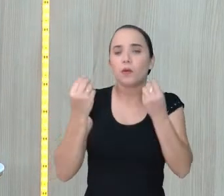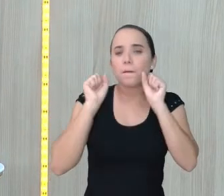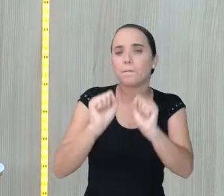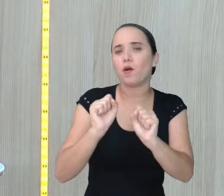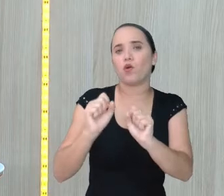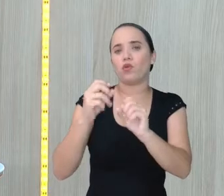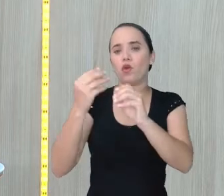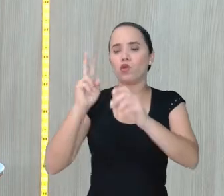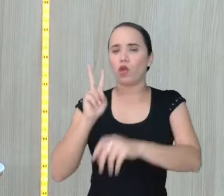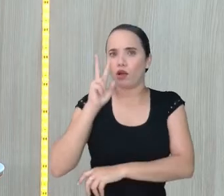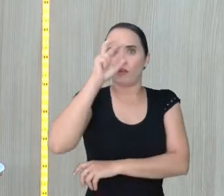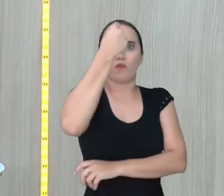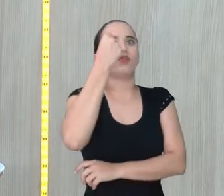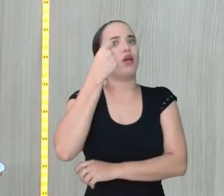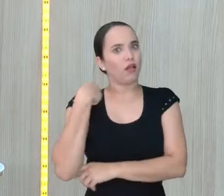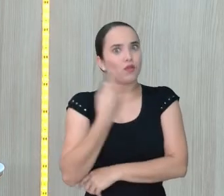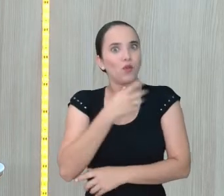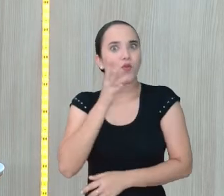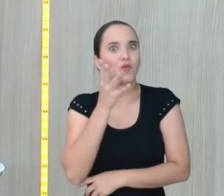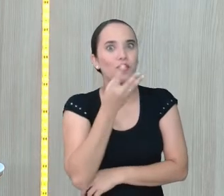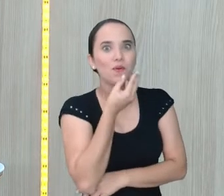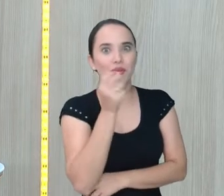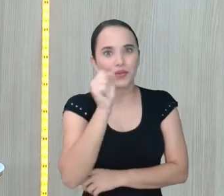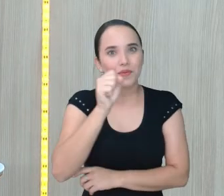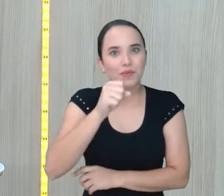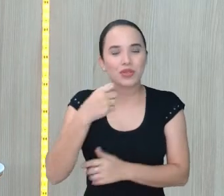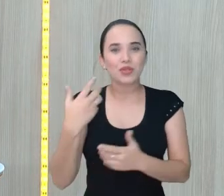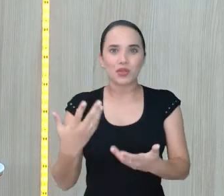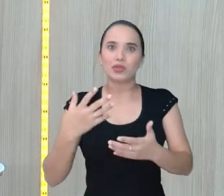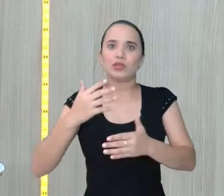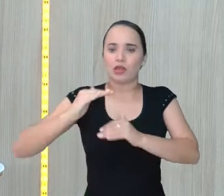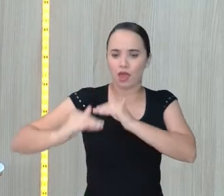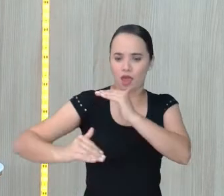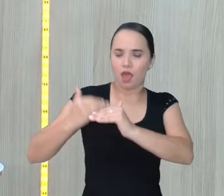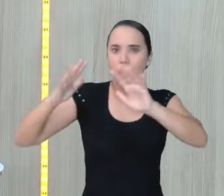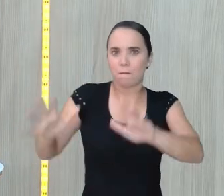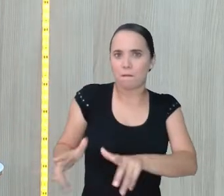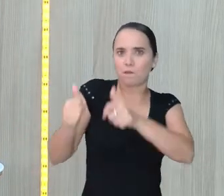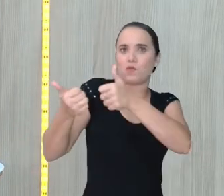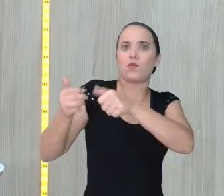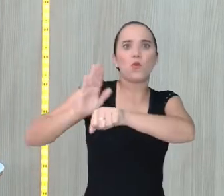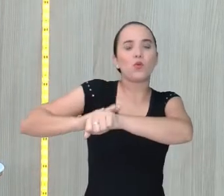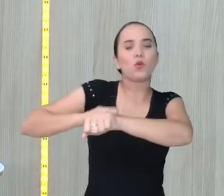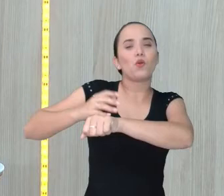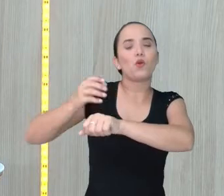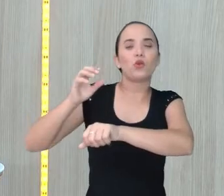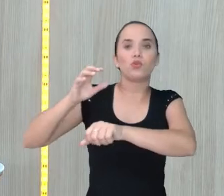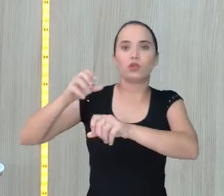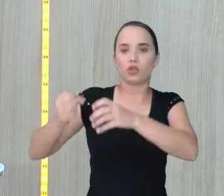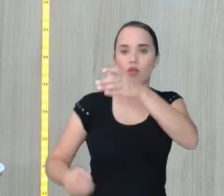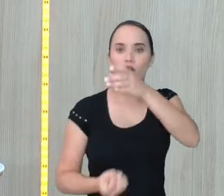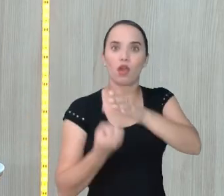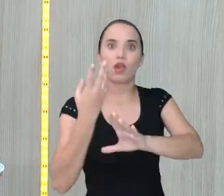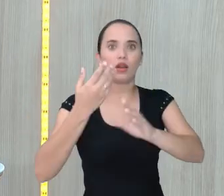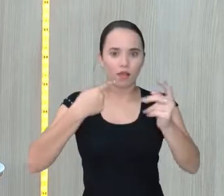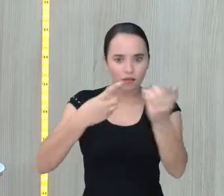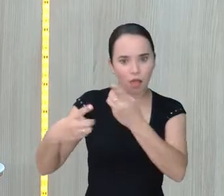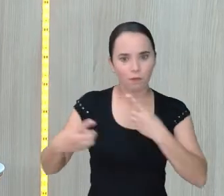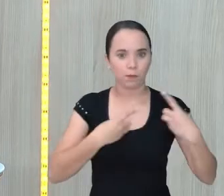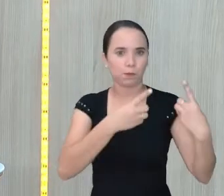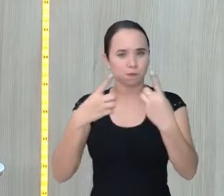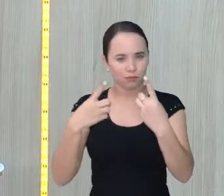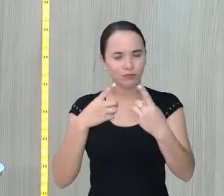mais forte, né, fortalecer nosso conhecimento e ficar muito mais potente quando a gente cria esse diálogo, não é